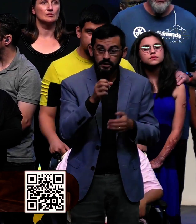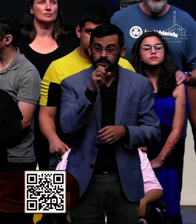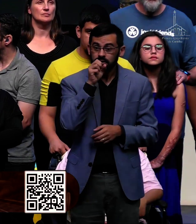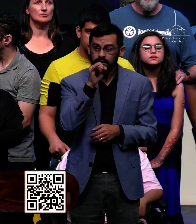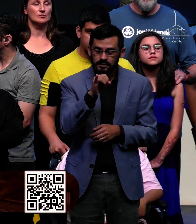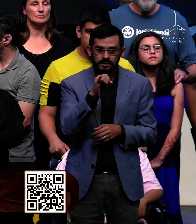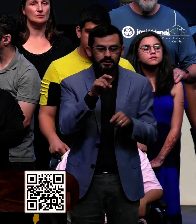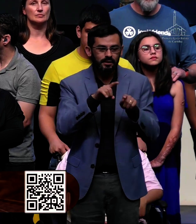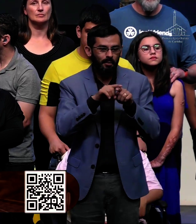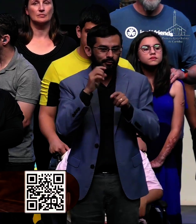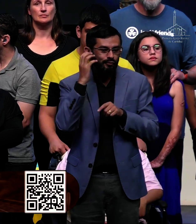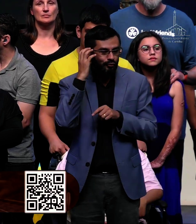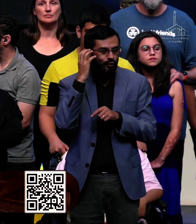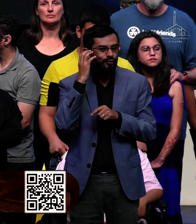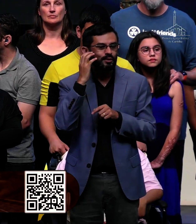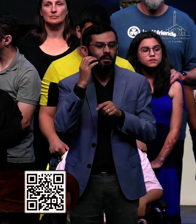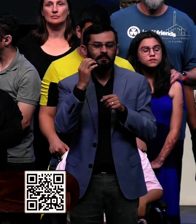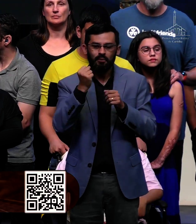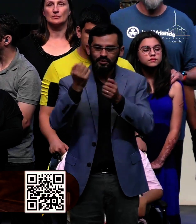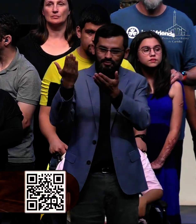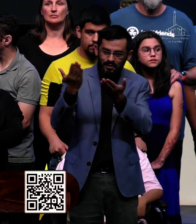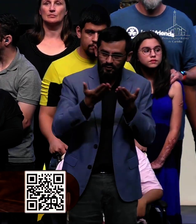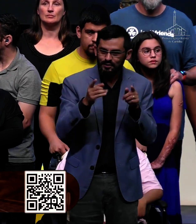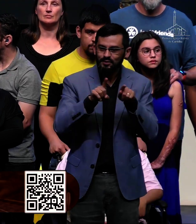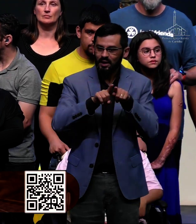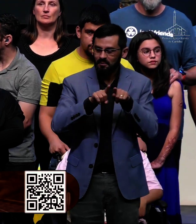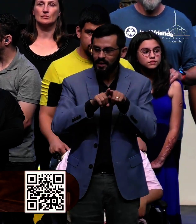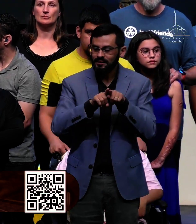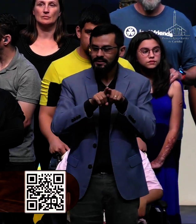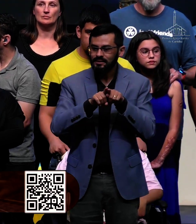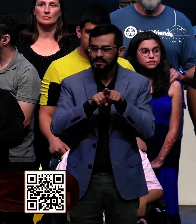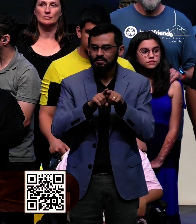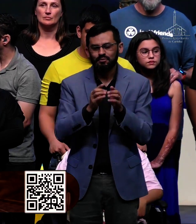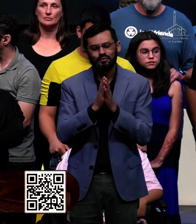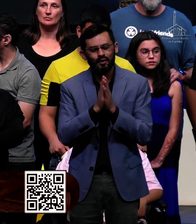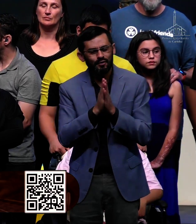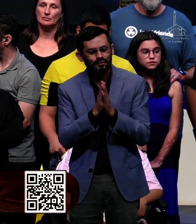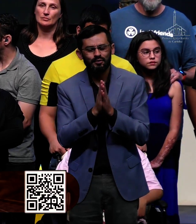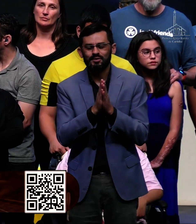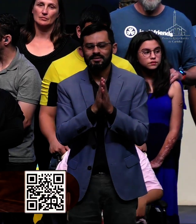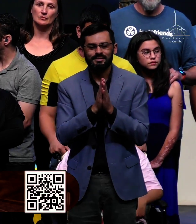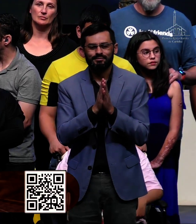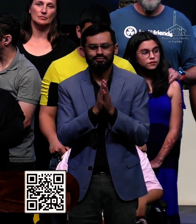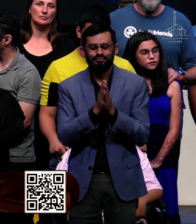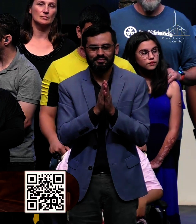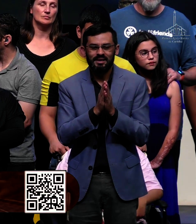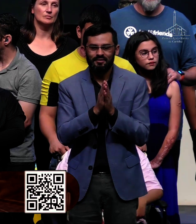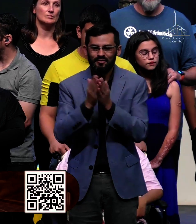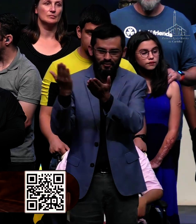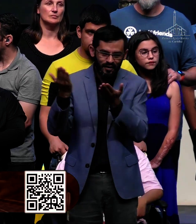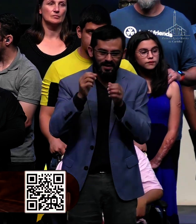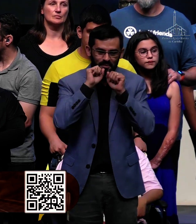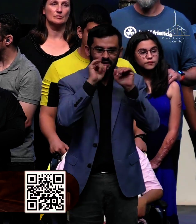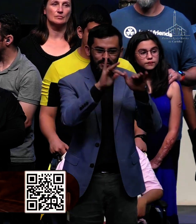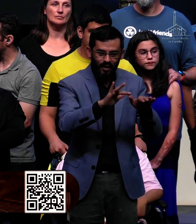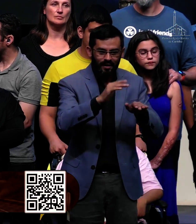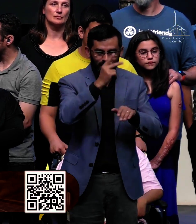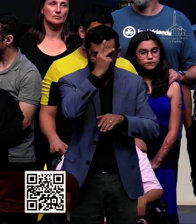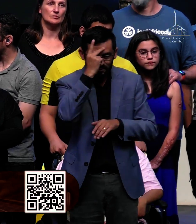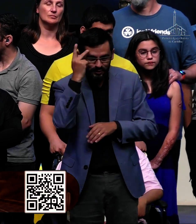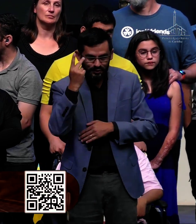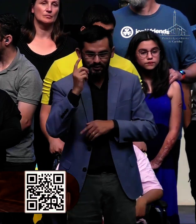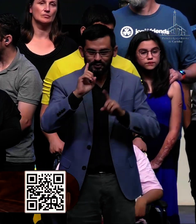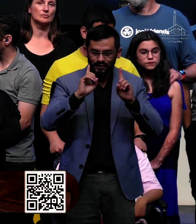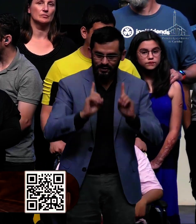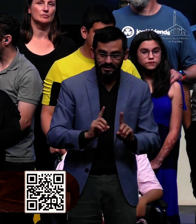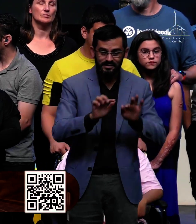é fonoaudiólogo, também é muito bem-vindo. Não deixe de participar e de abençoar a vida de pessoas com deficiência